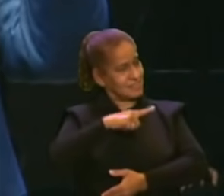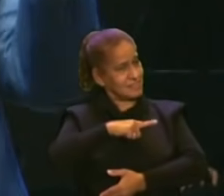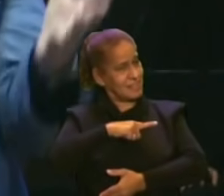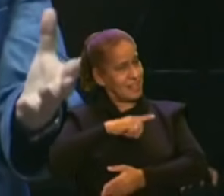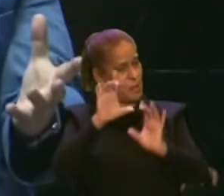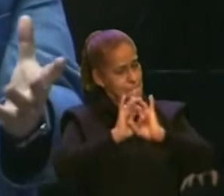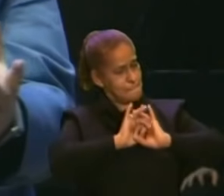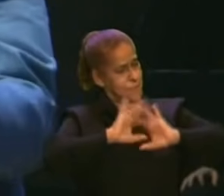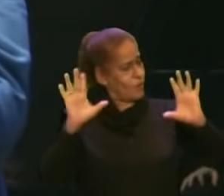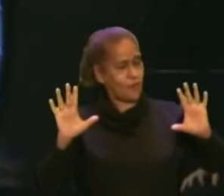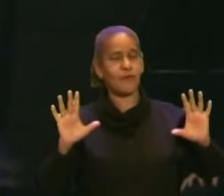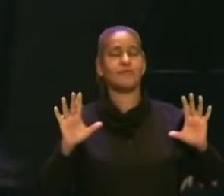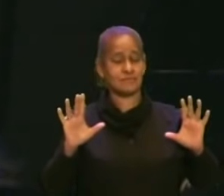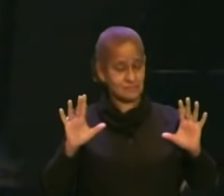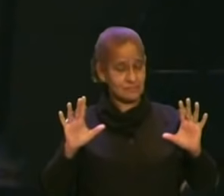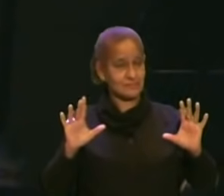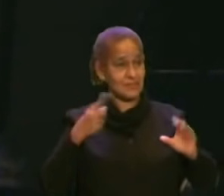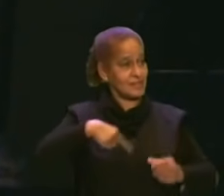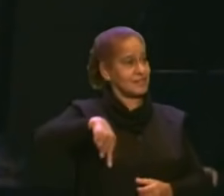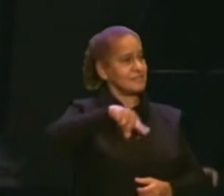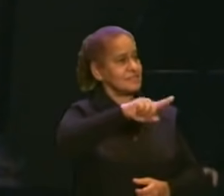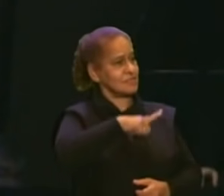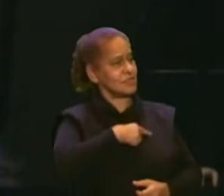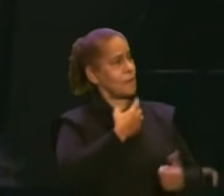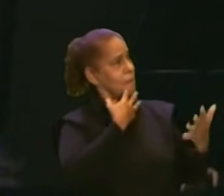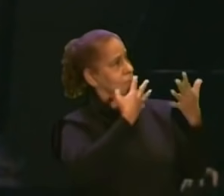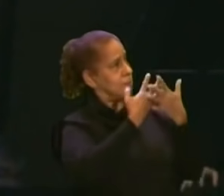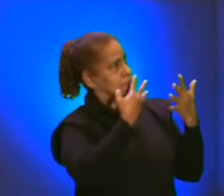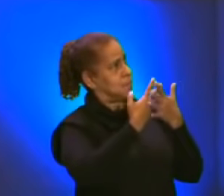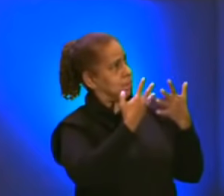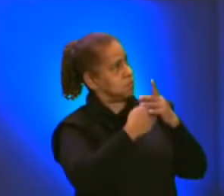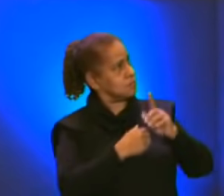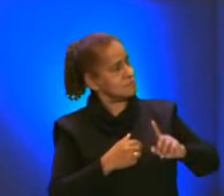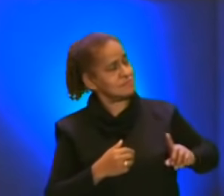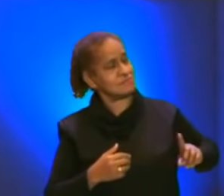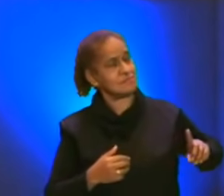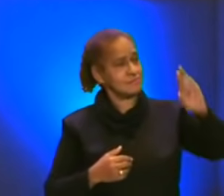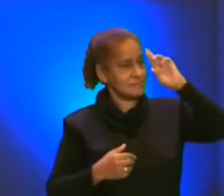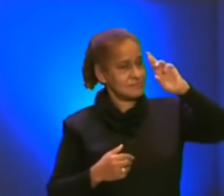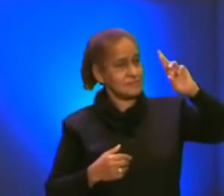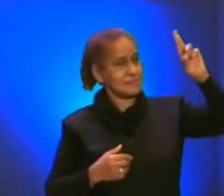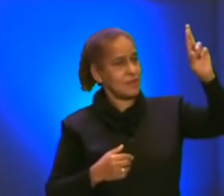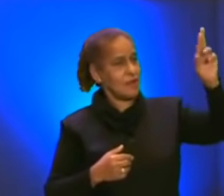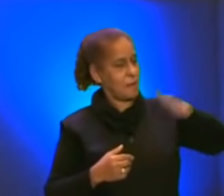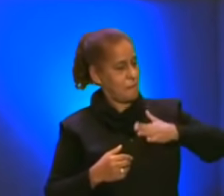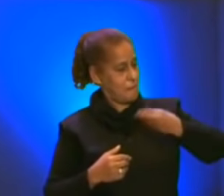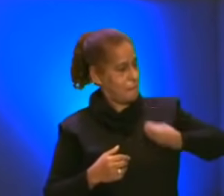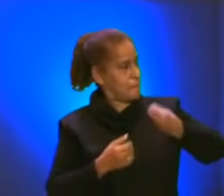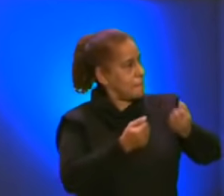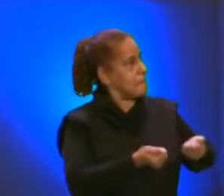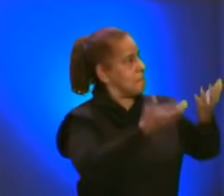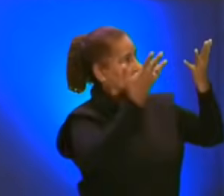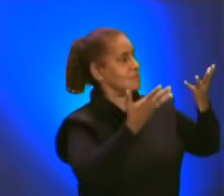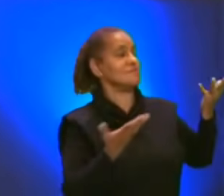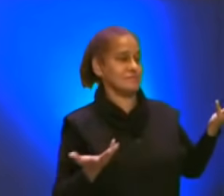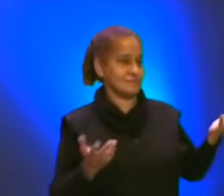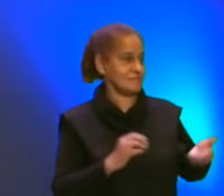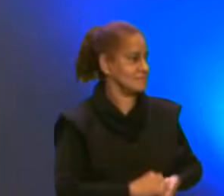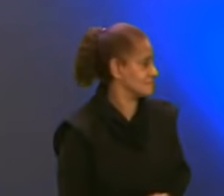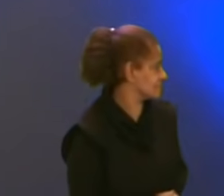ter liberdade, e a gente confessa: Senhor, sou teu e para a tua glória.